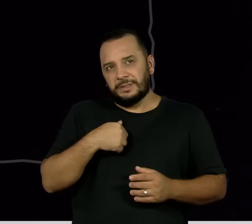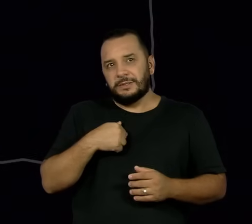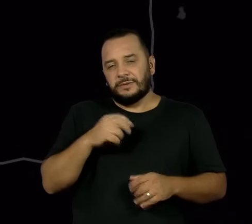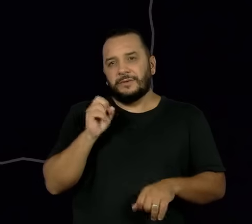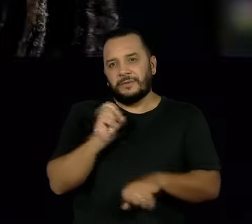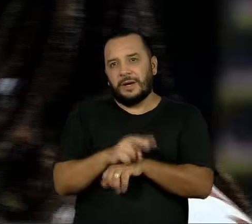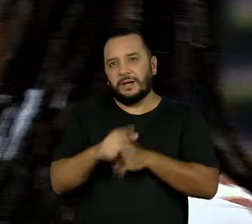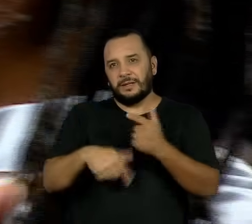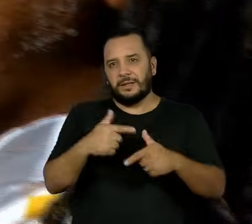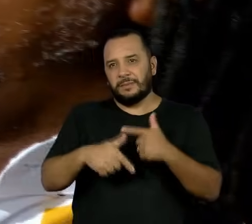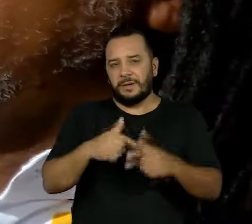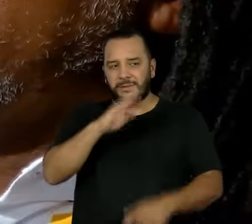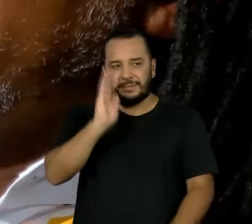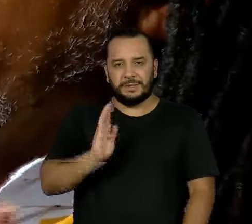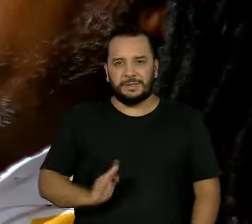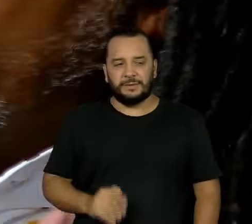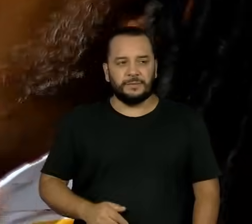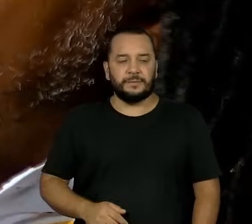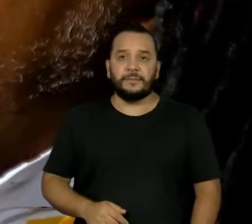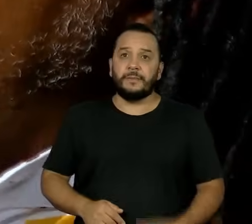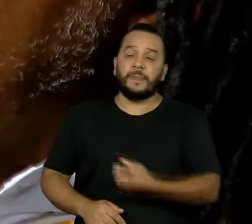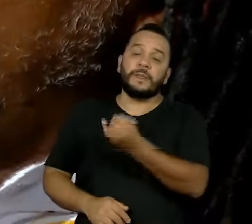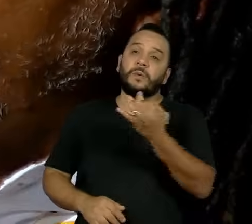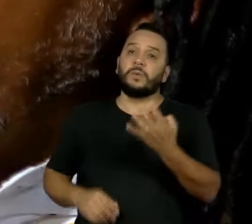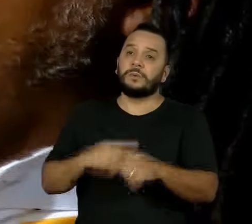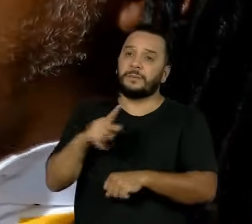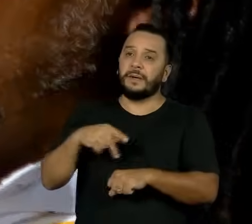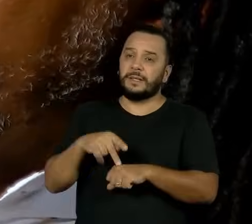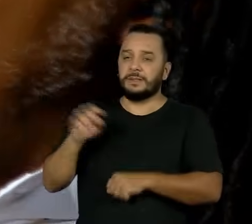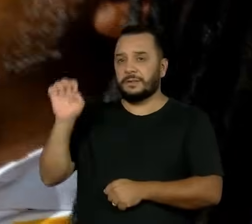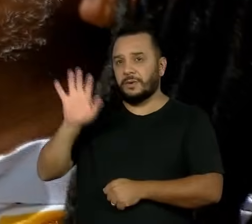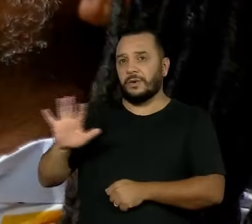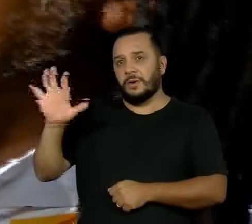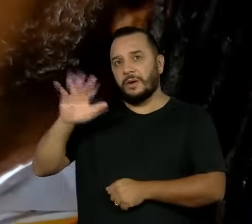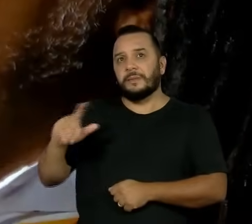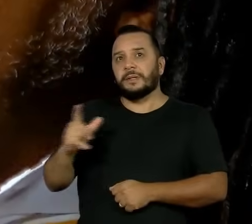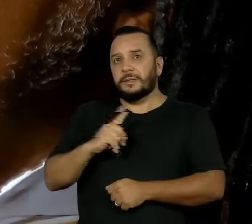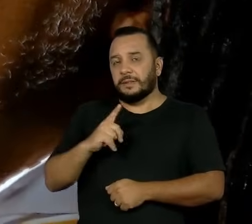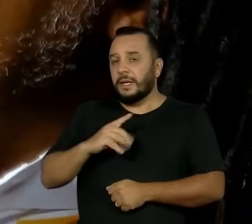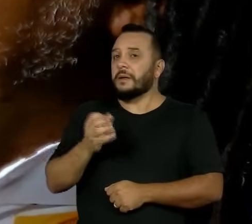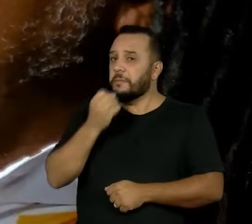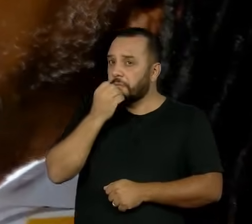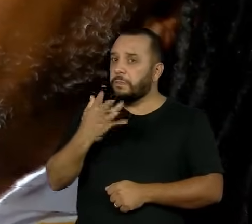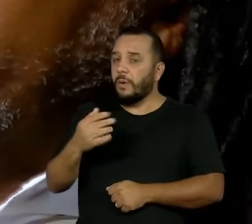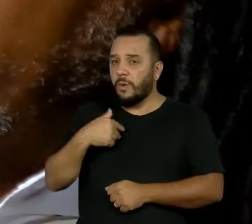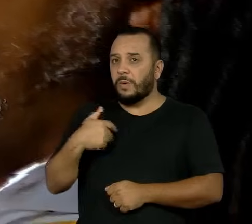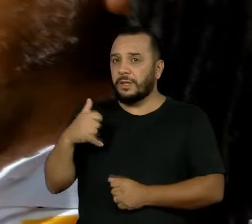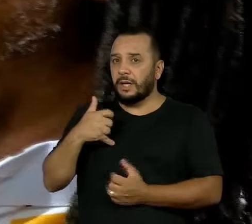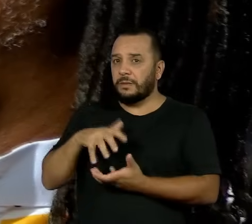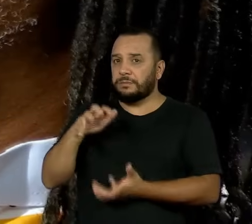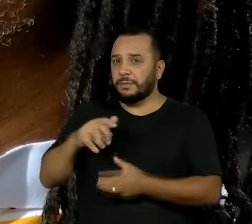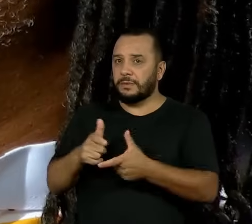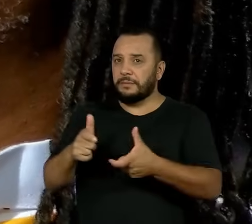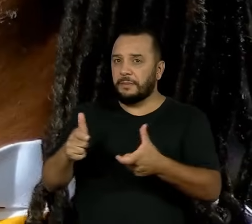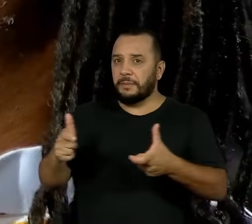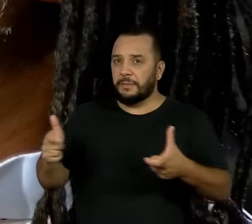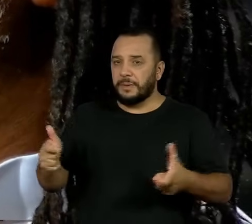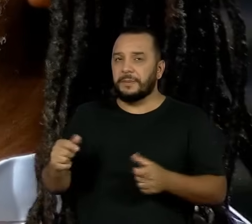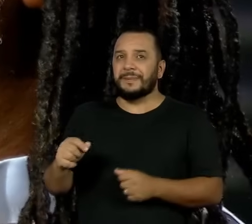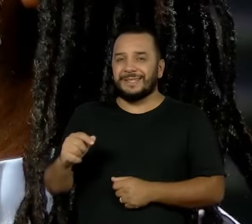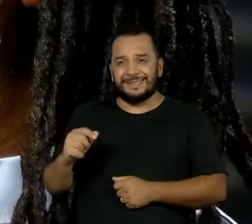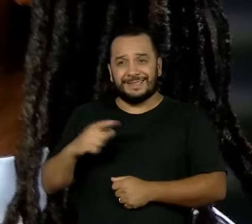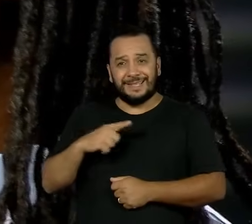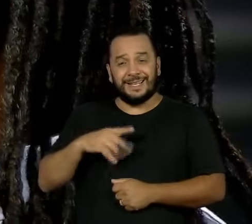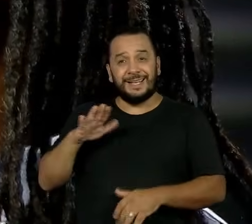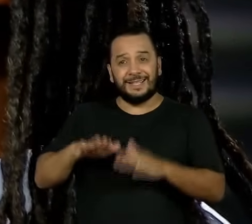Brasil. Alguns países, né, da Europa, por exemplo, conseguem ter uma condição boa para envelhecer, mas lá você pode ter o